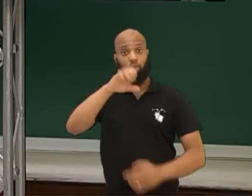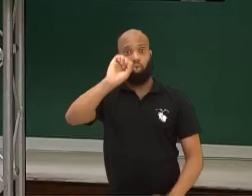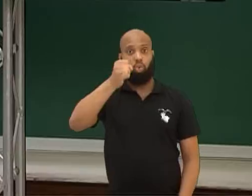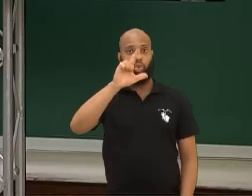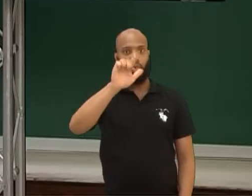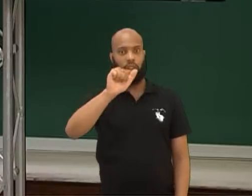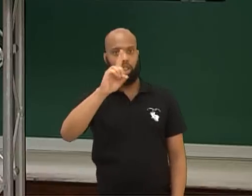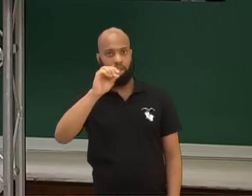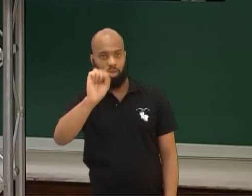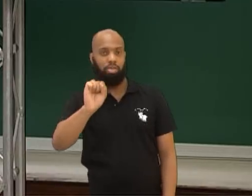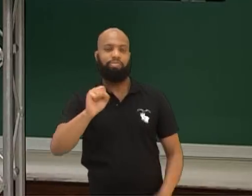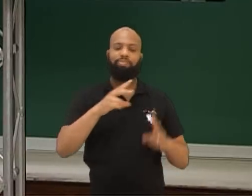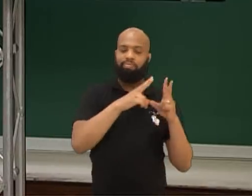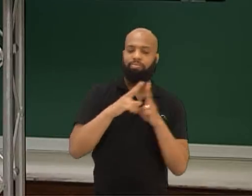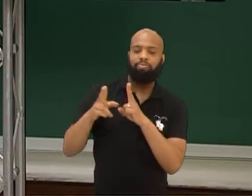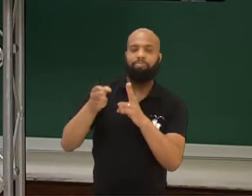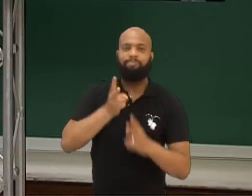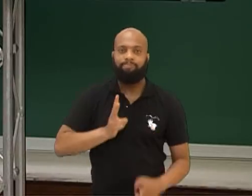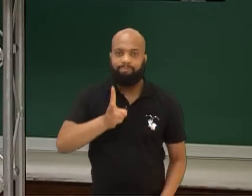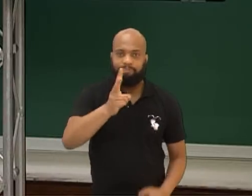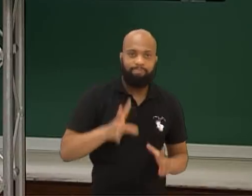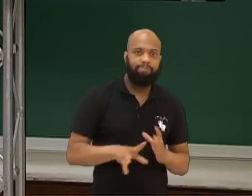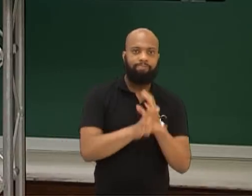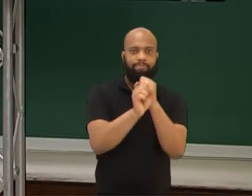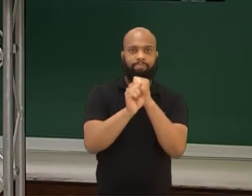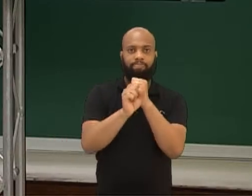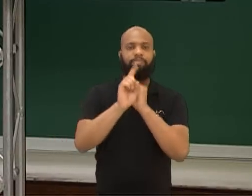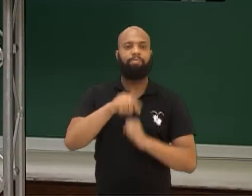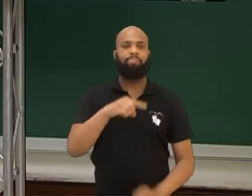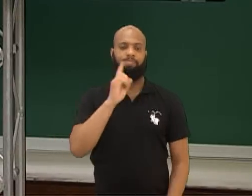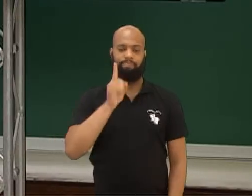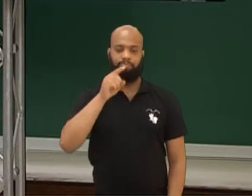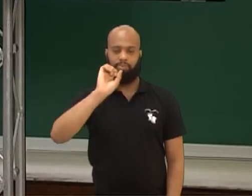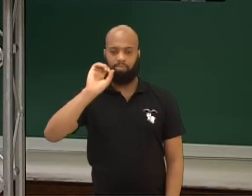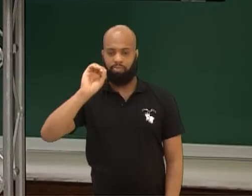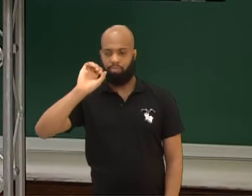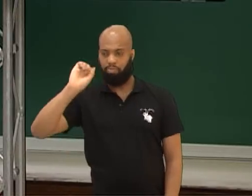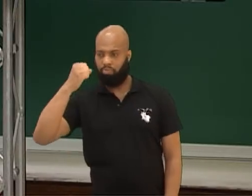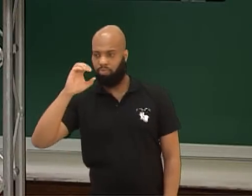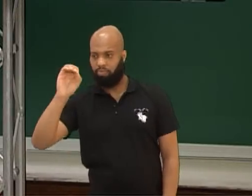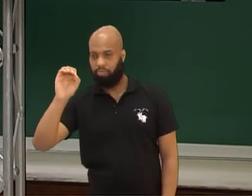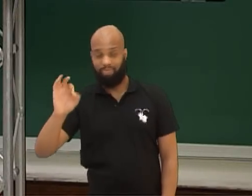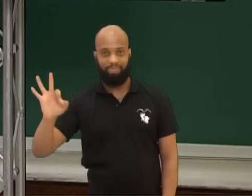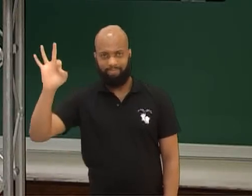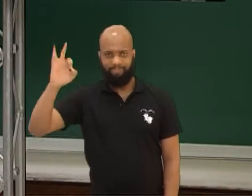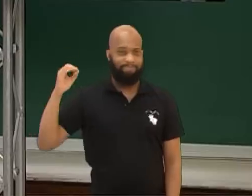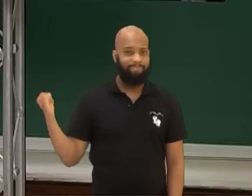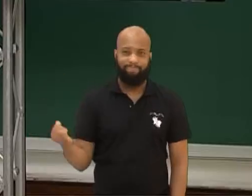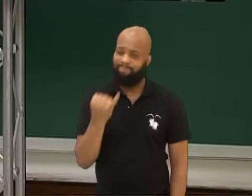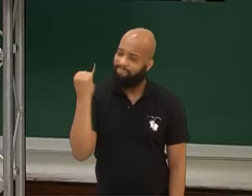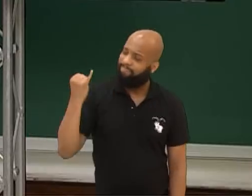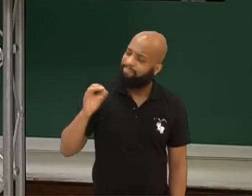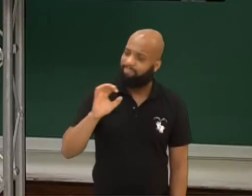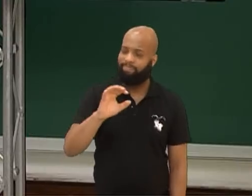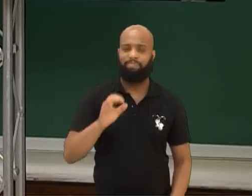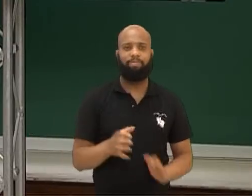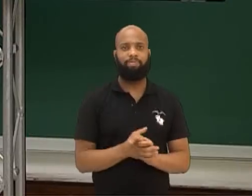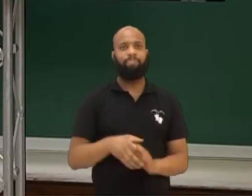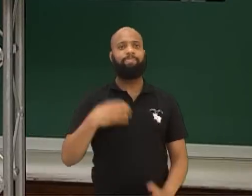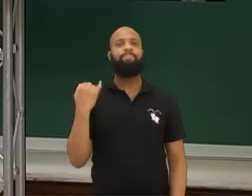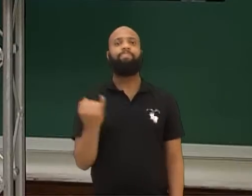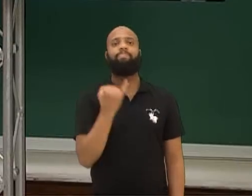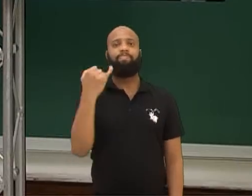soma desses ângulos internos é sempre 1080 graus. Importante isso. É tão importante que eu quero